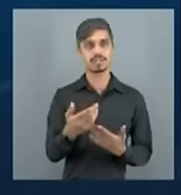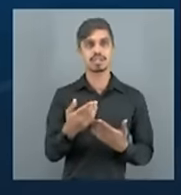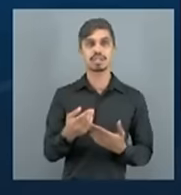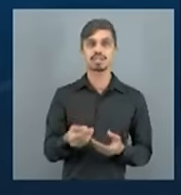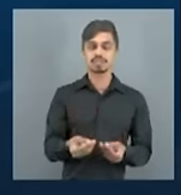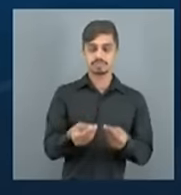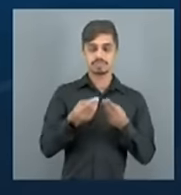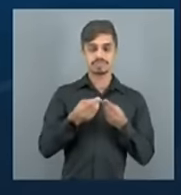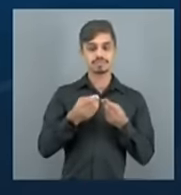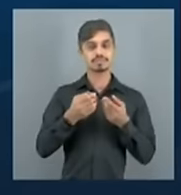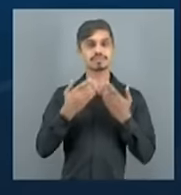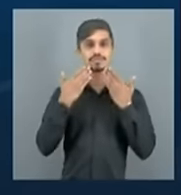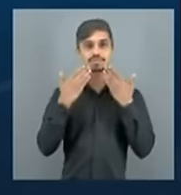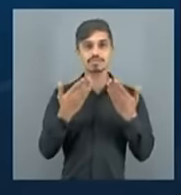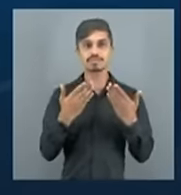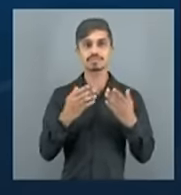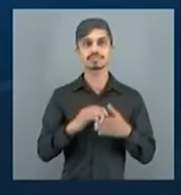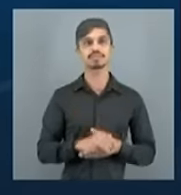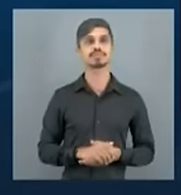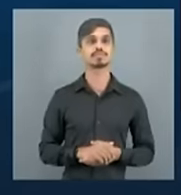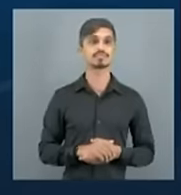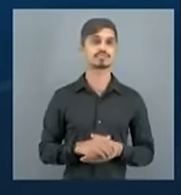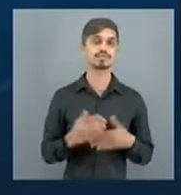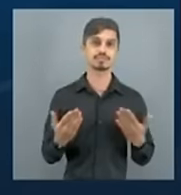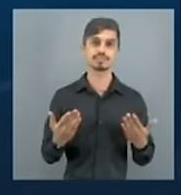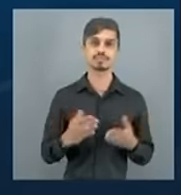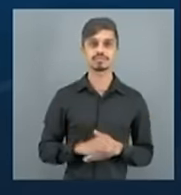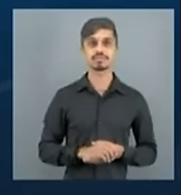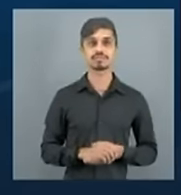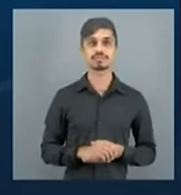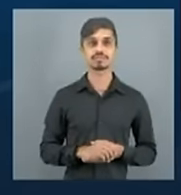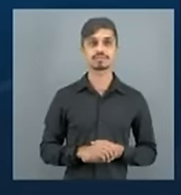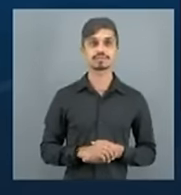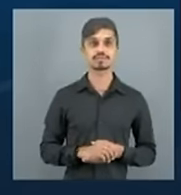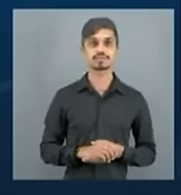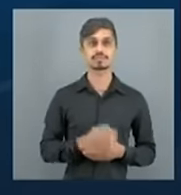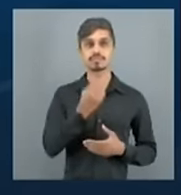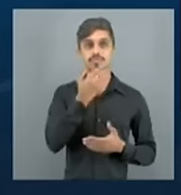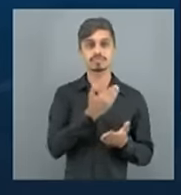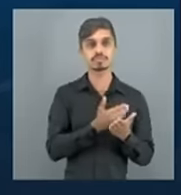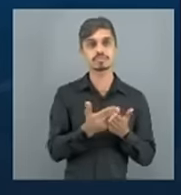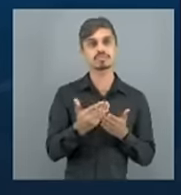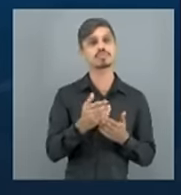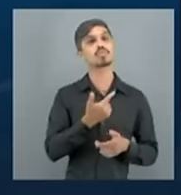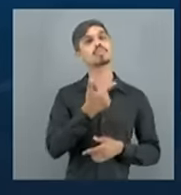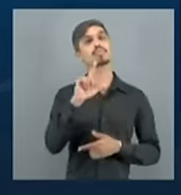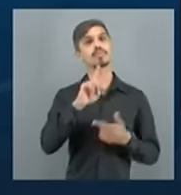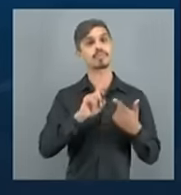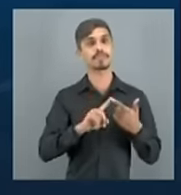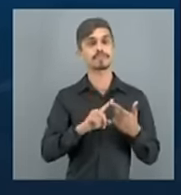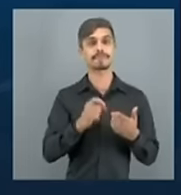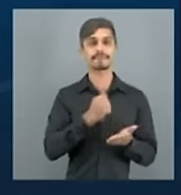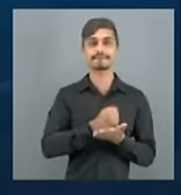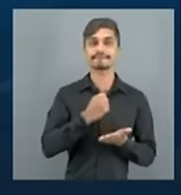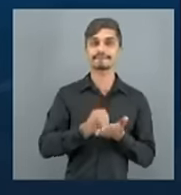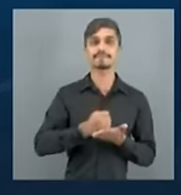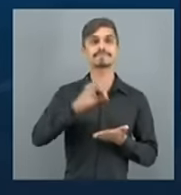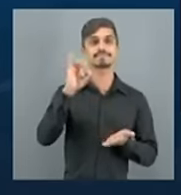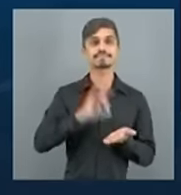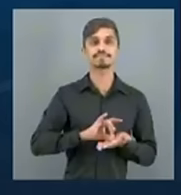com que apareça tudo. Então, seria um bom começo. Outra, contratar